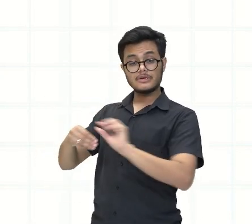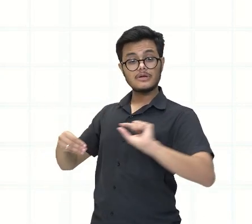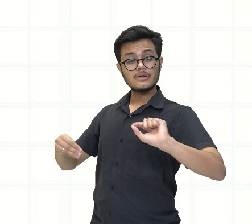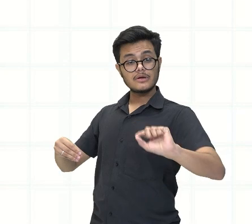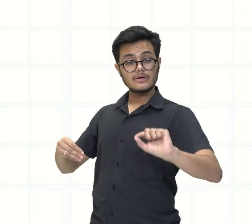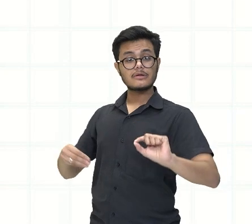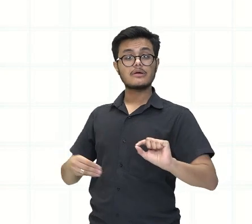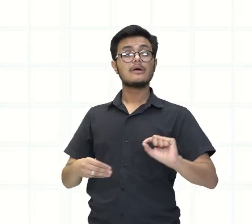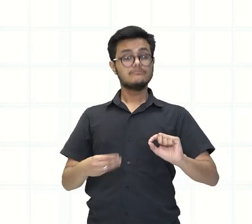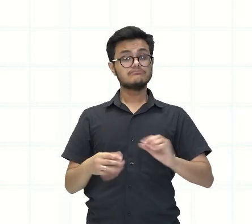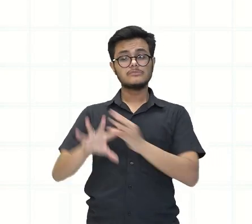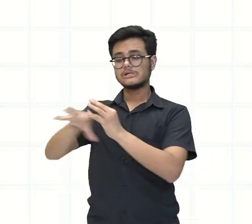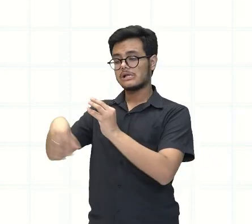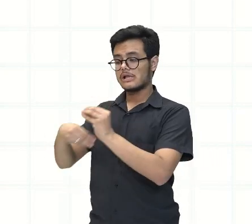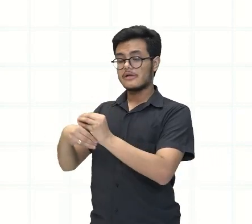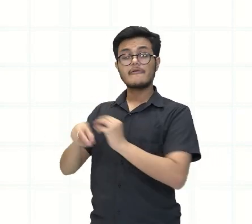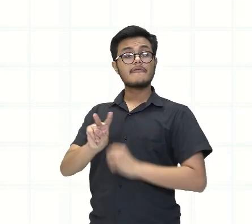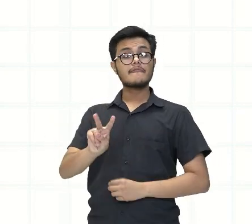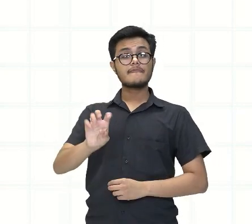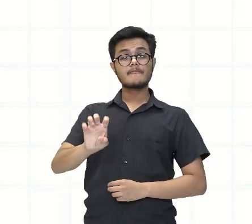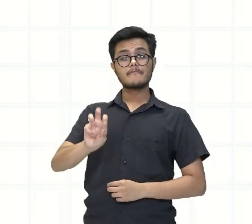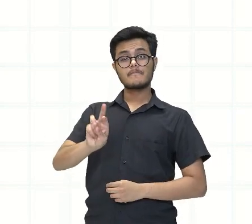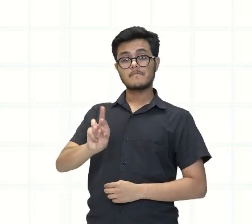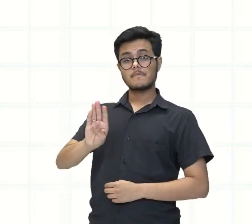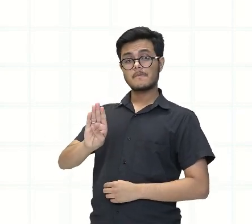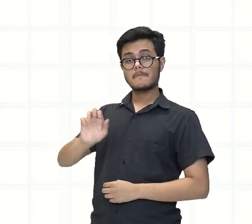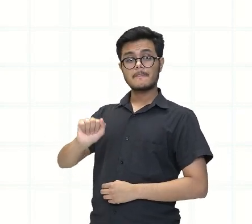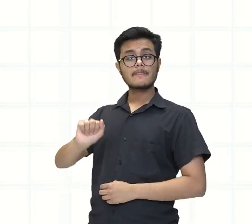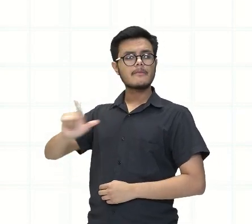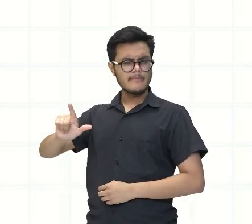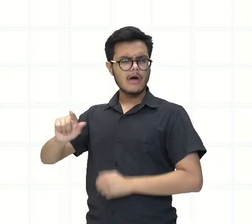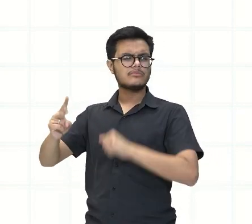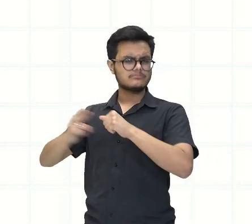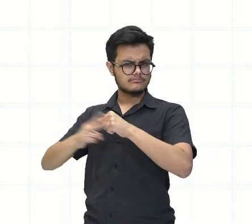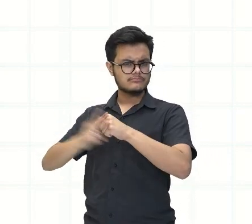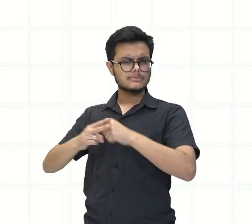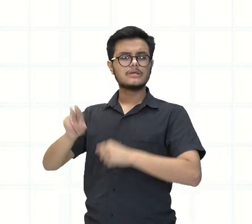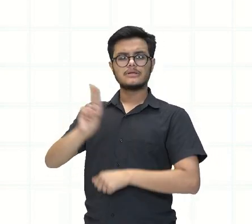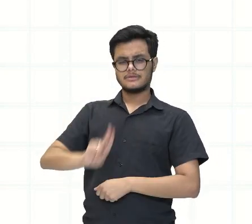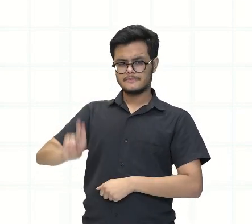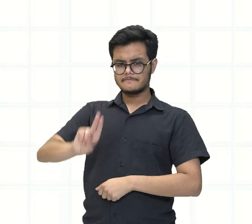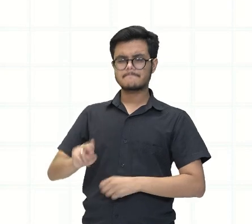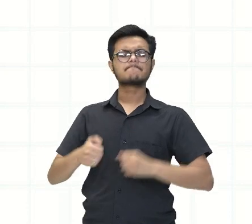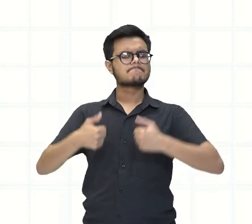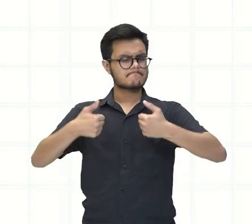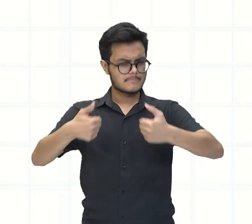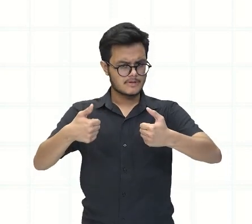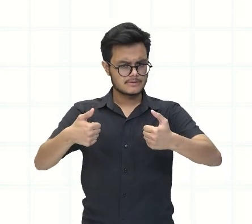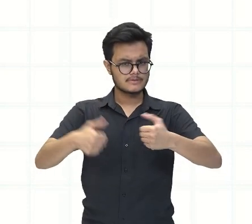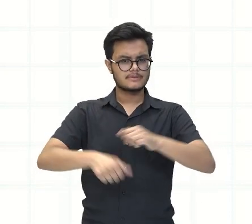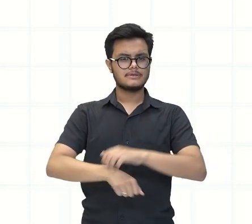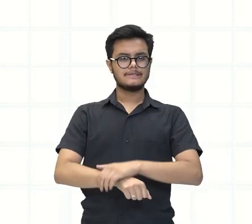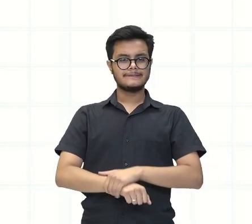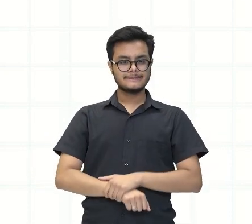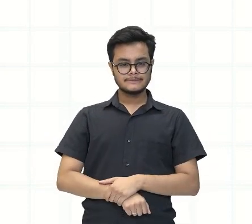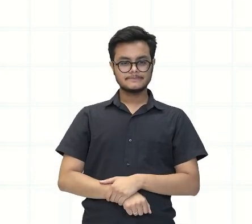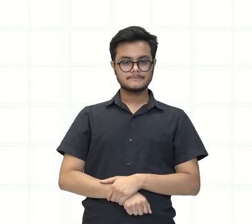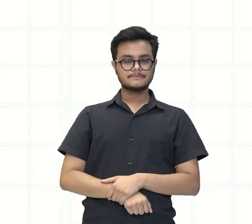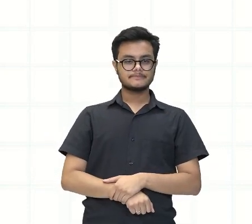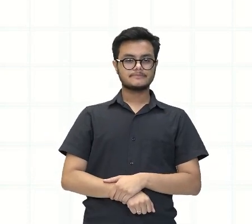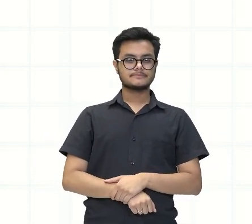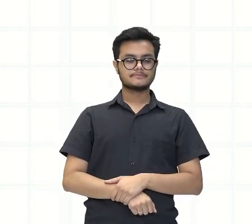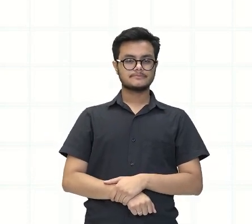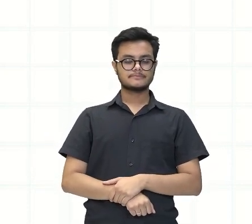como predicado verbal, tá? E aí a gente viu o verbo como núcleo desse predicado, como palavra mais importante